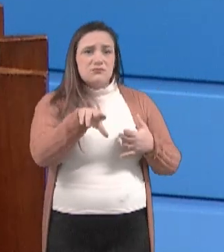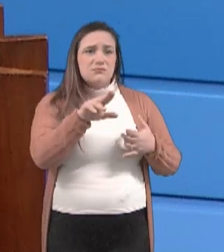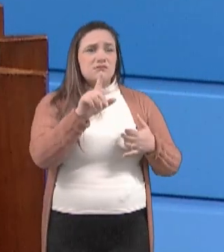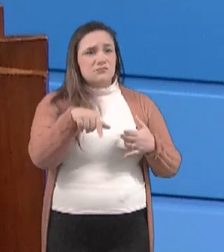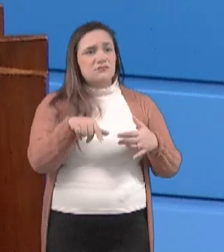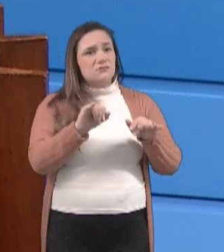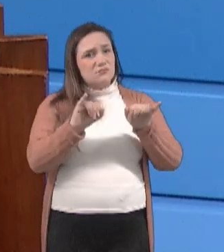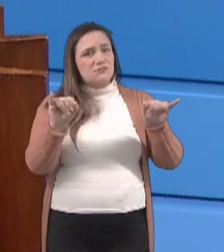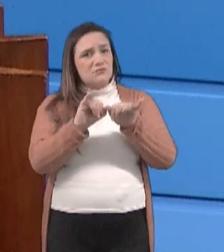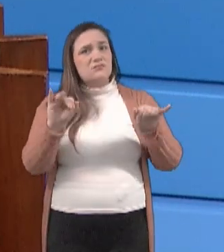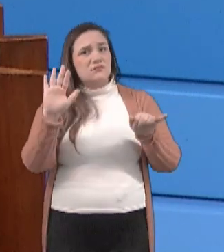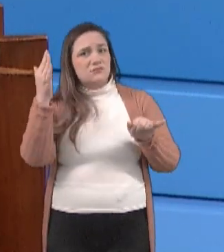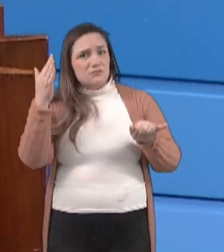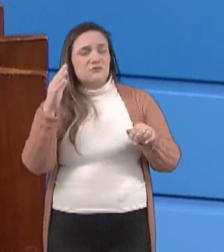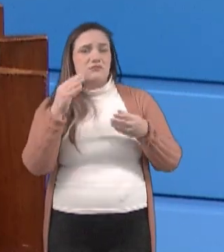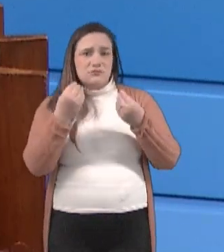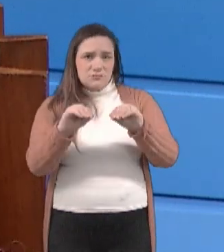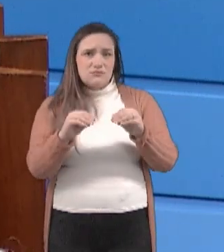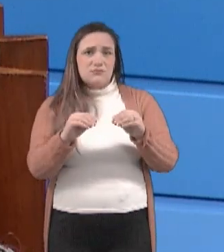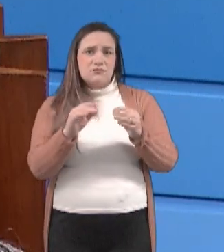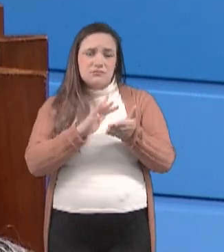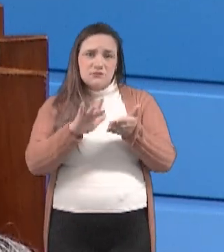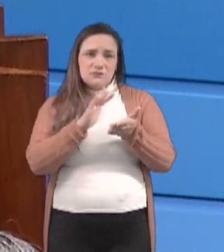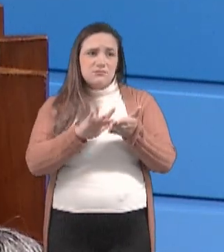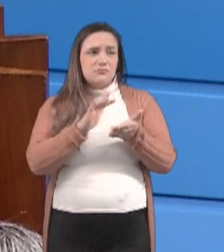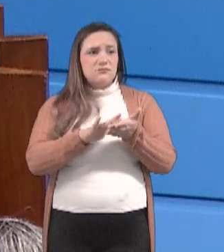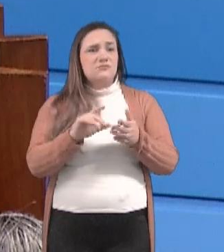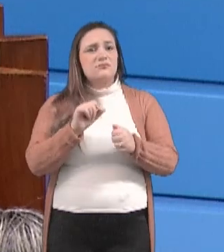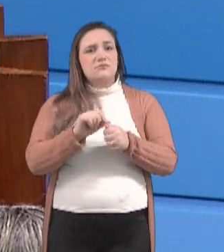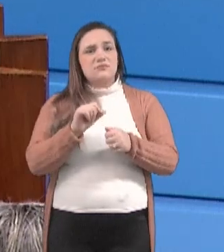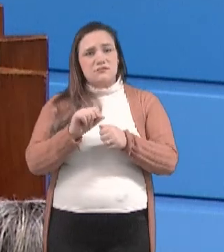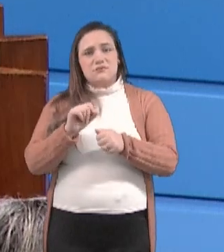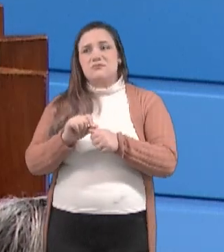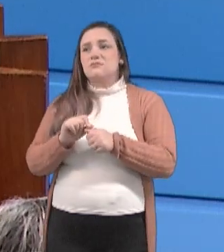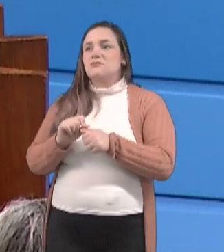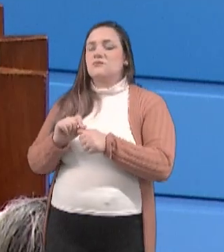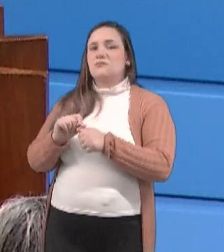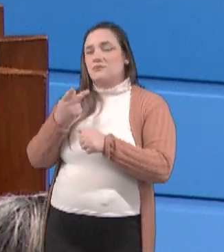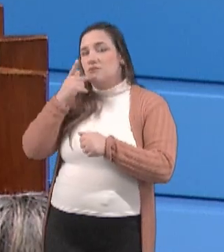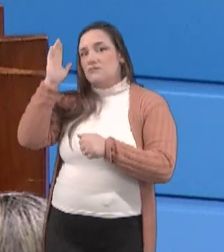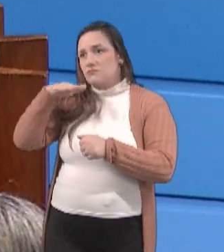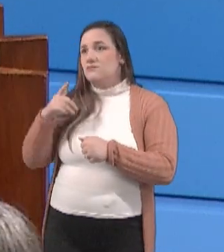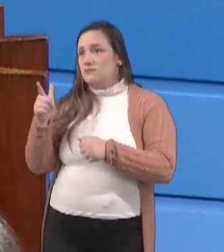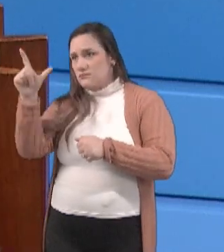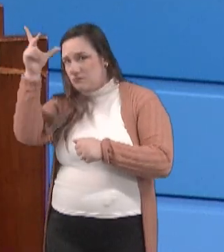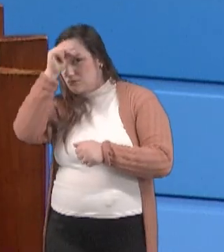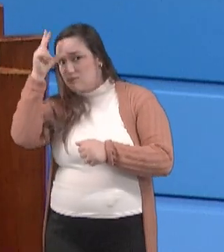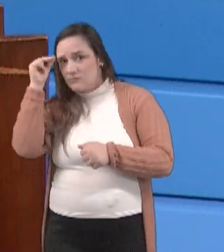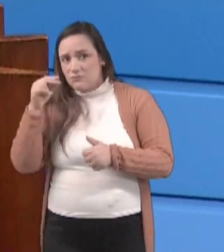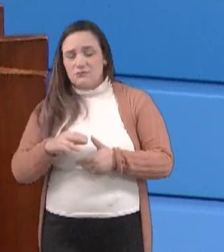era para distribuir fake news, que era para fazer campanha difamatória.